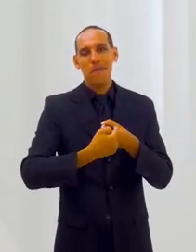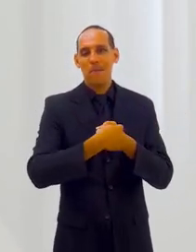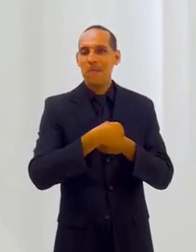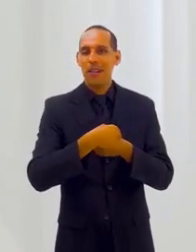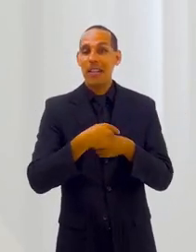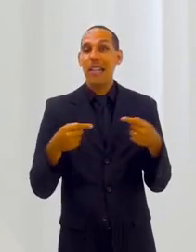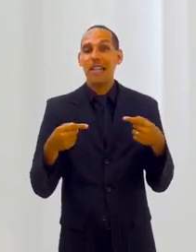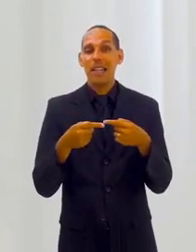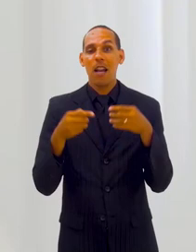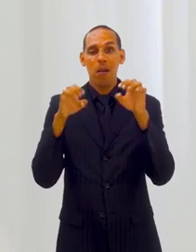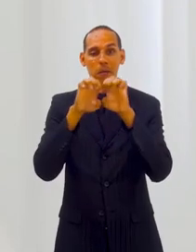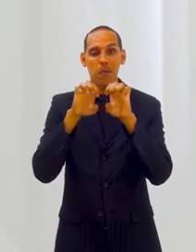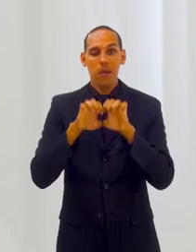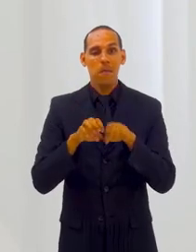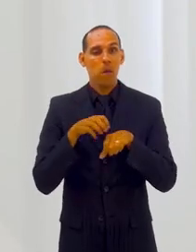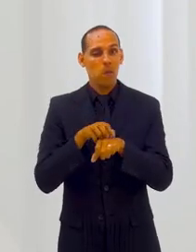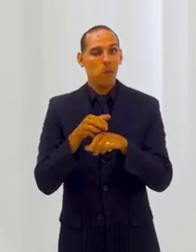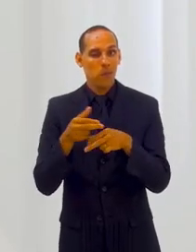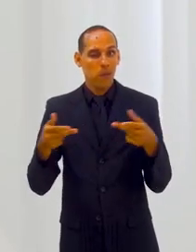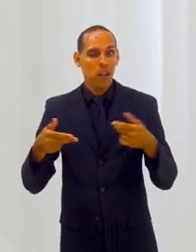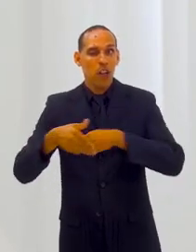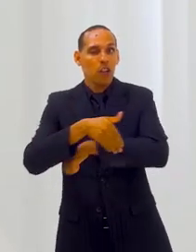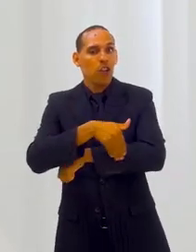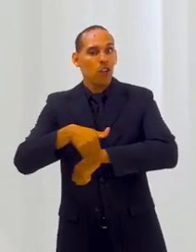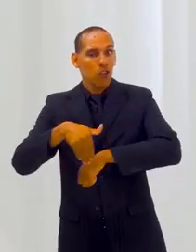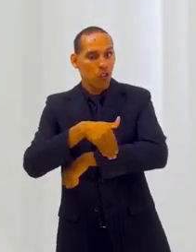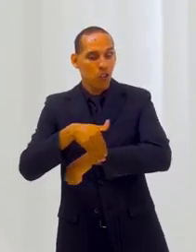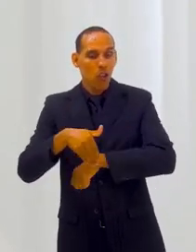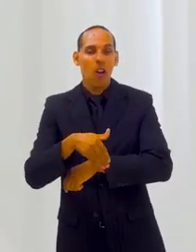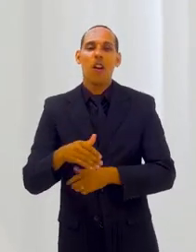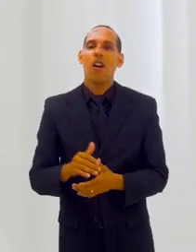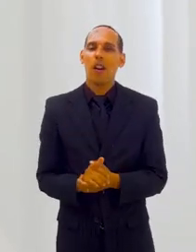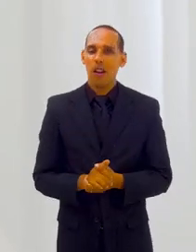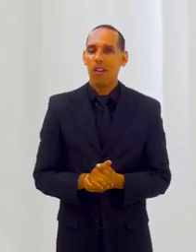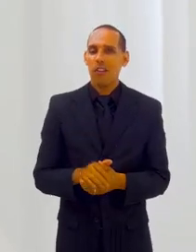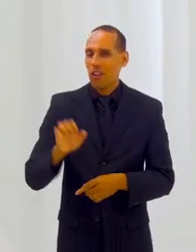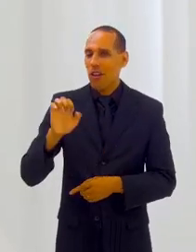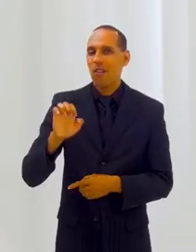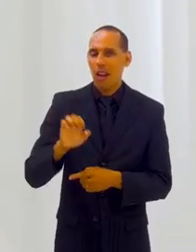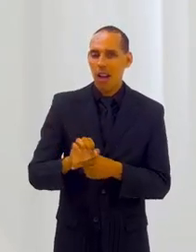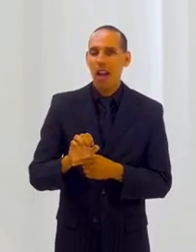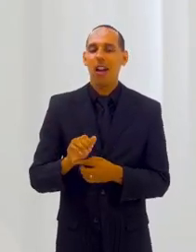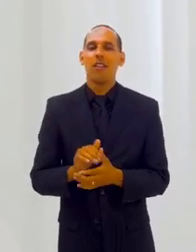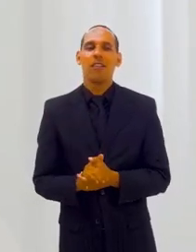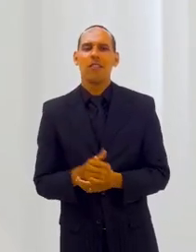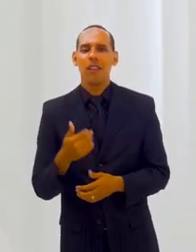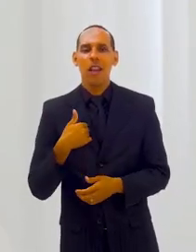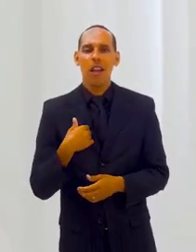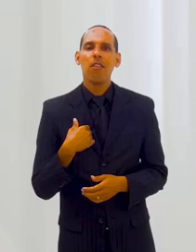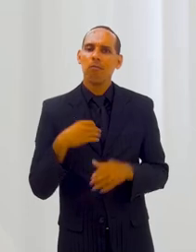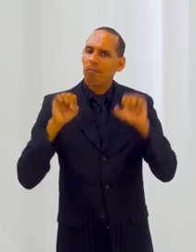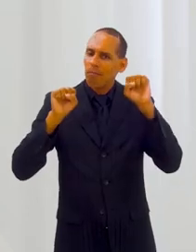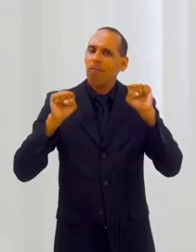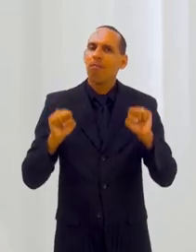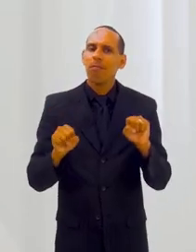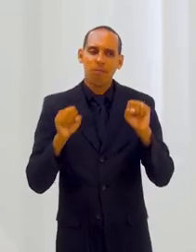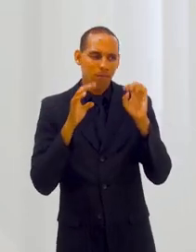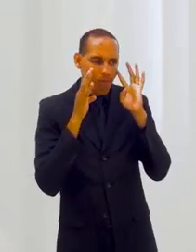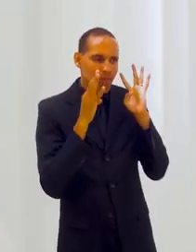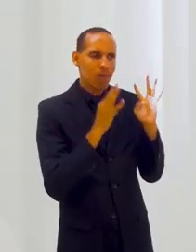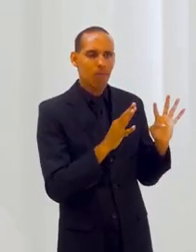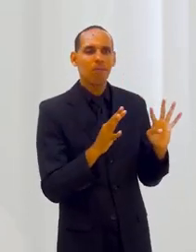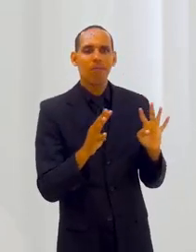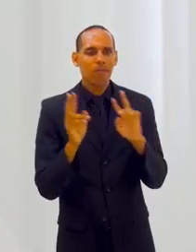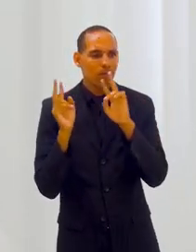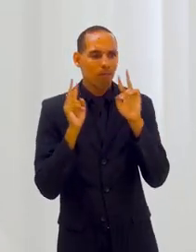da infraestrutura, das estradas vicinais e das estradas estaduais. Eu sou testemunha disso, eu ando nesse